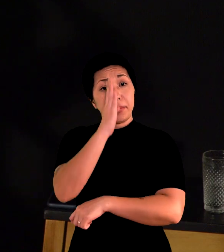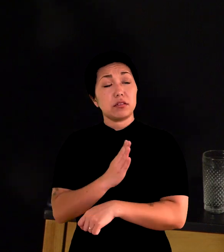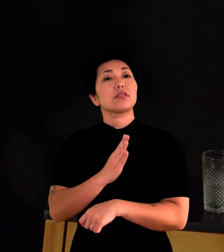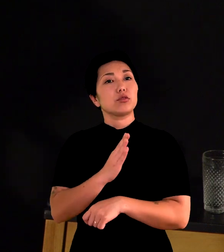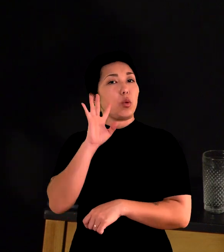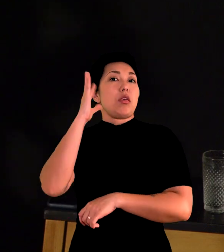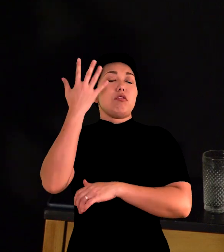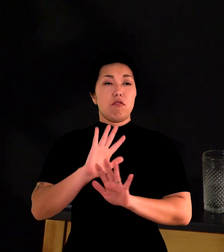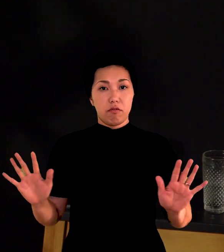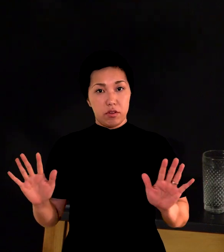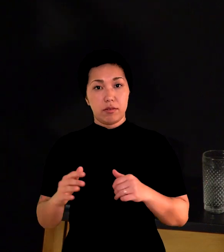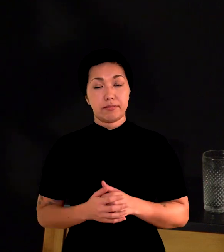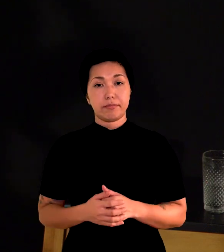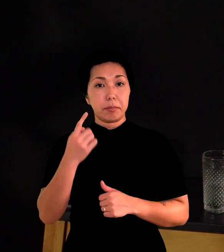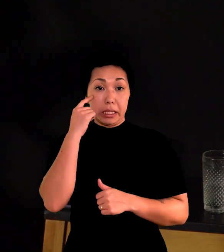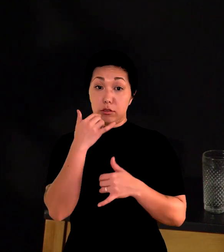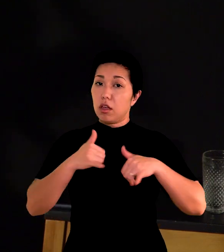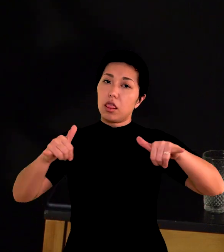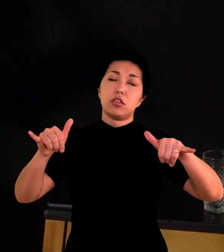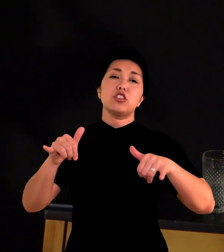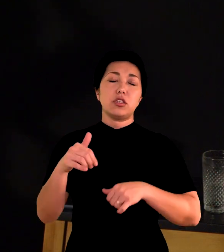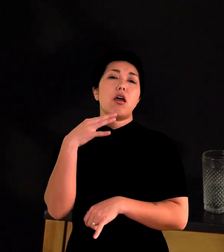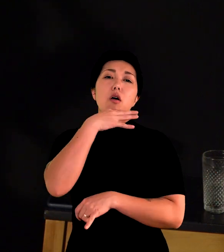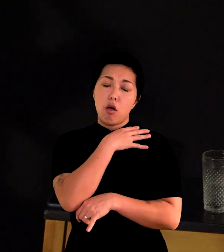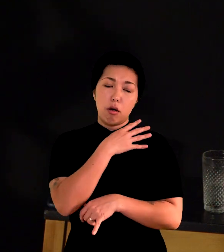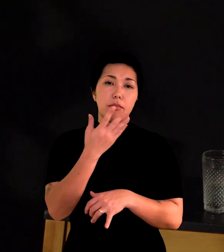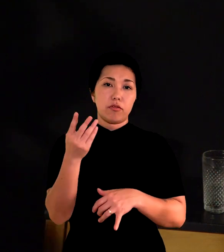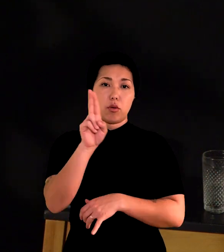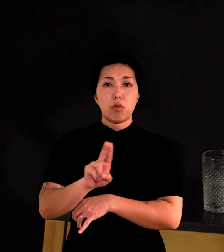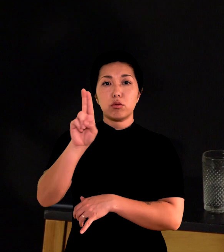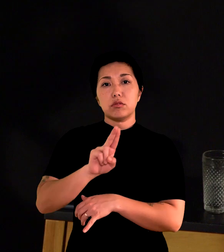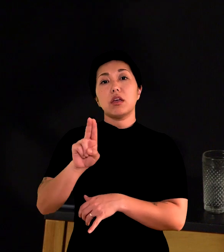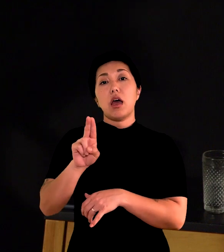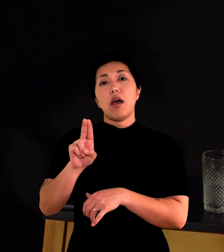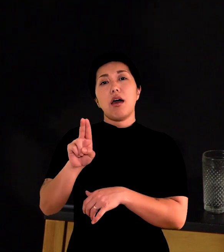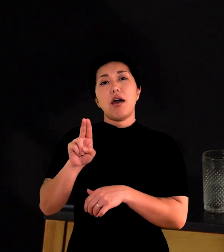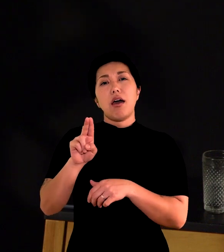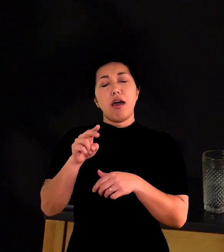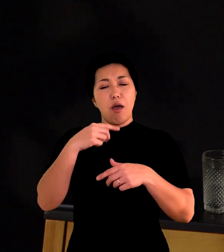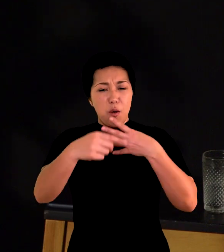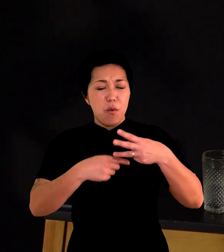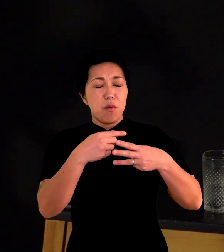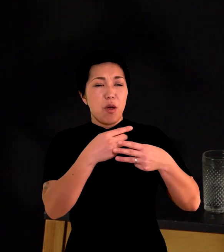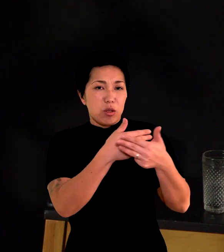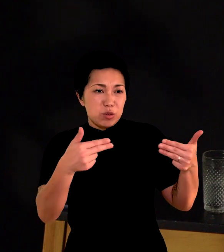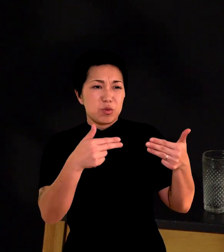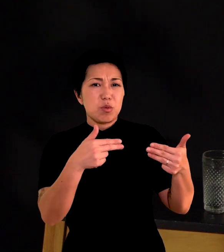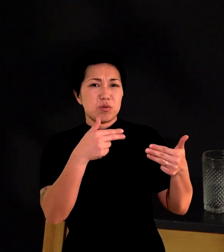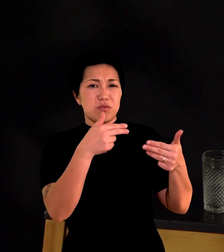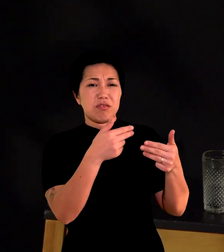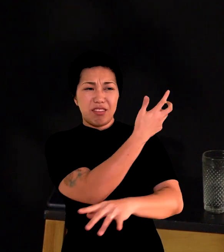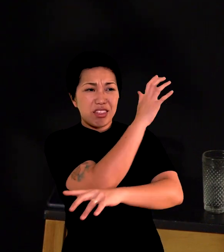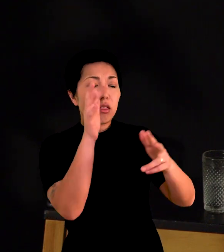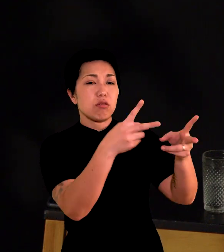Brasil se resolver em termos de oferta de energia. Agora, vai ter que usar as fontes de maneira inteligente, ao